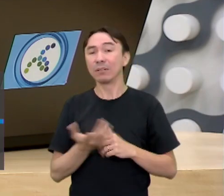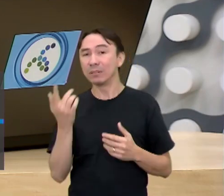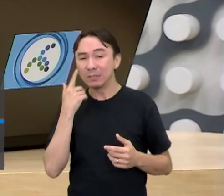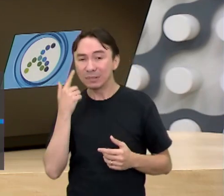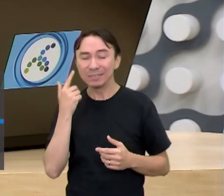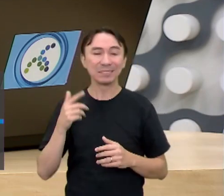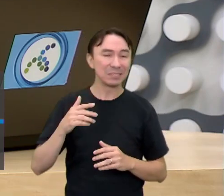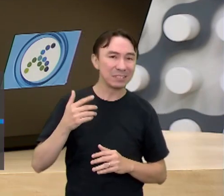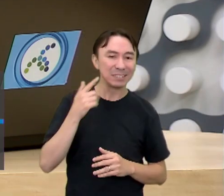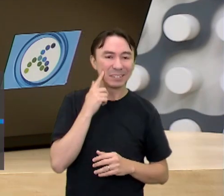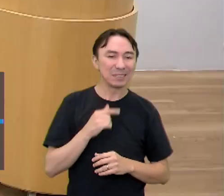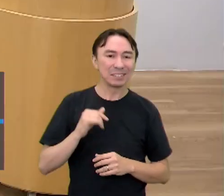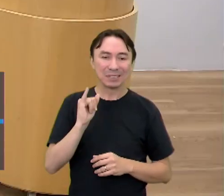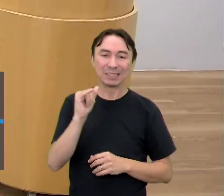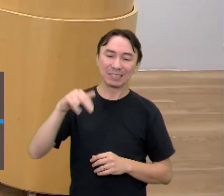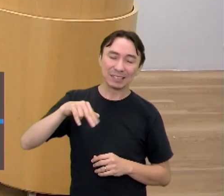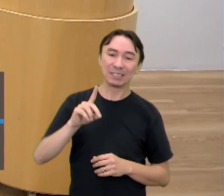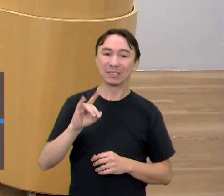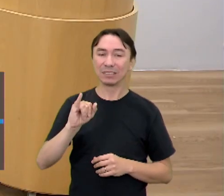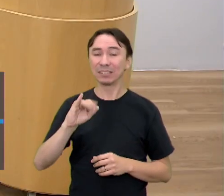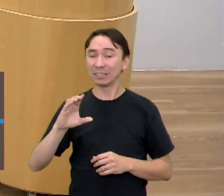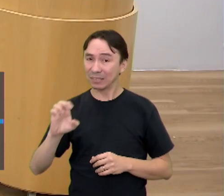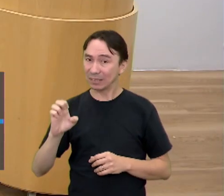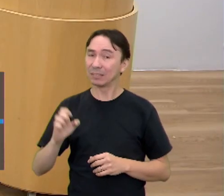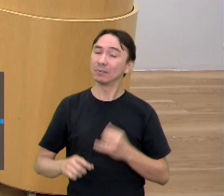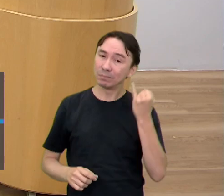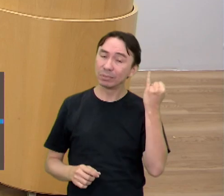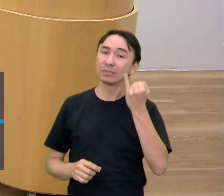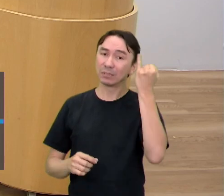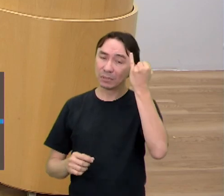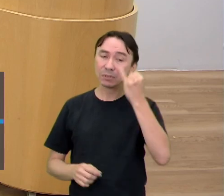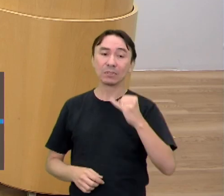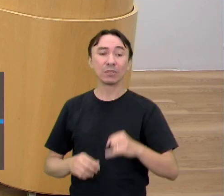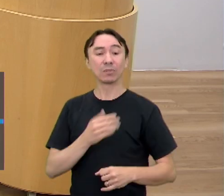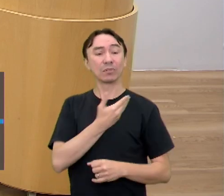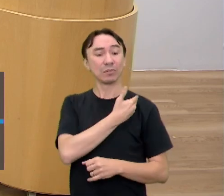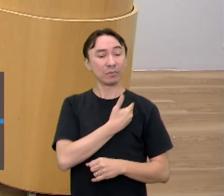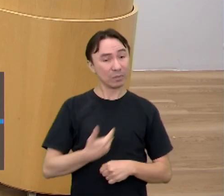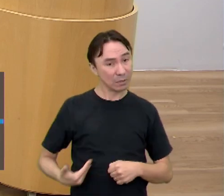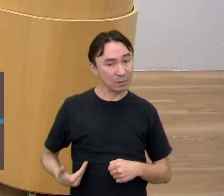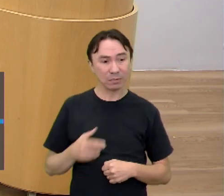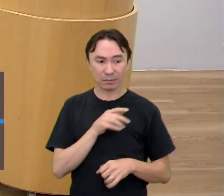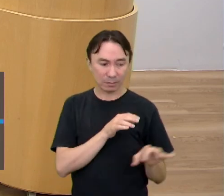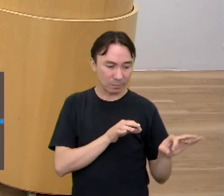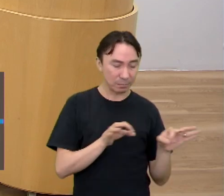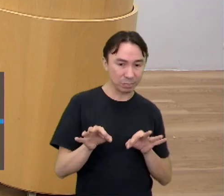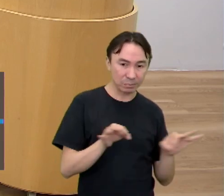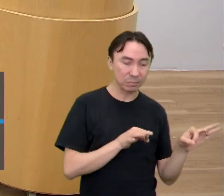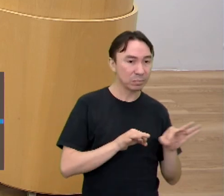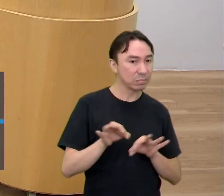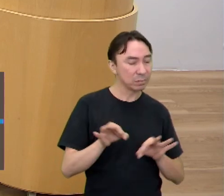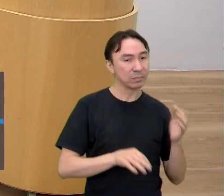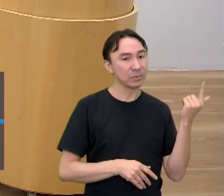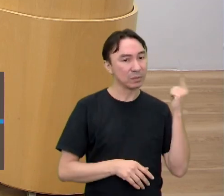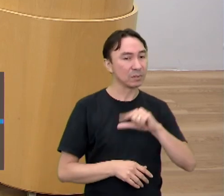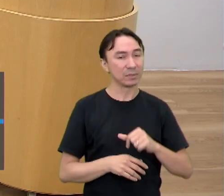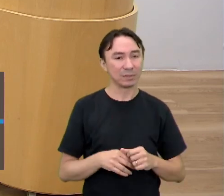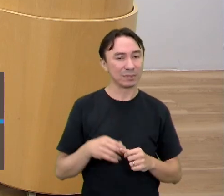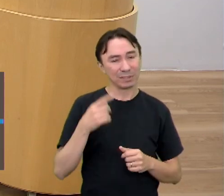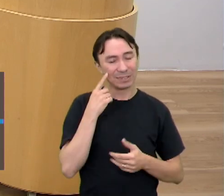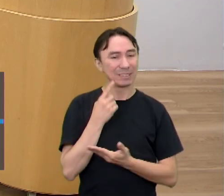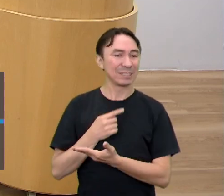poderem se planejar, né? Sim, muitos fatores colaboram para que esses índices, né, não atinjam 100%,